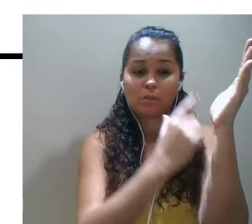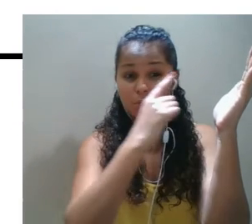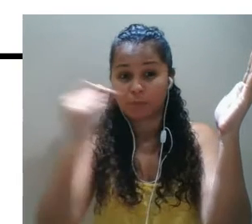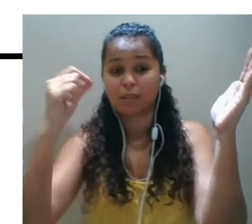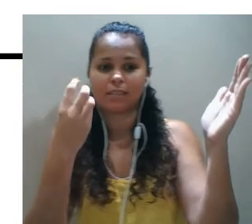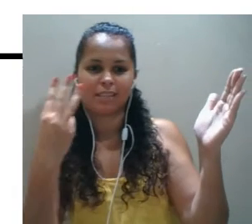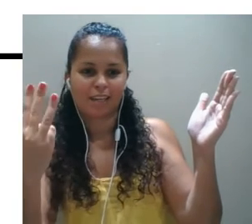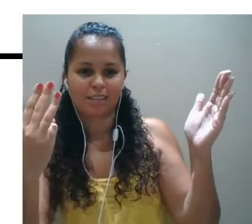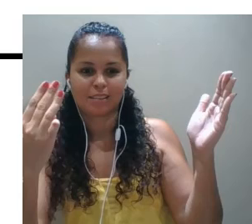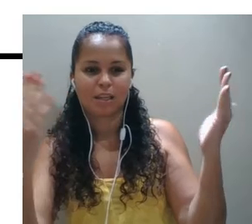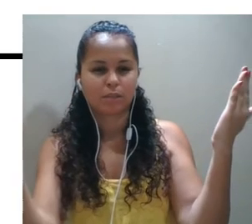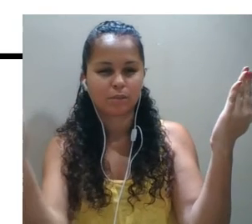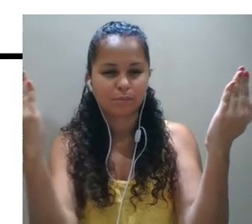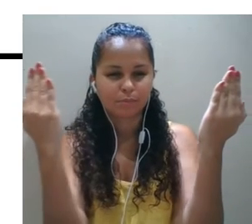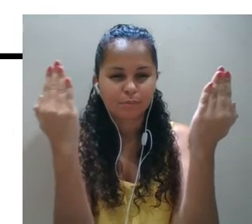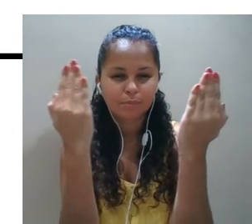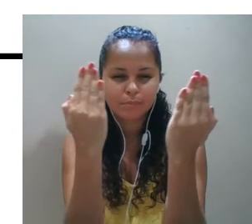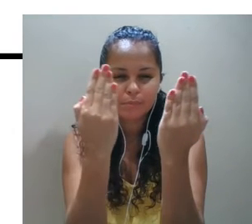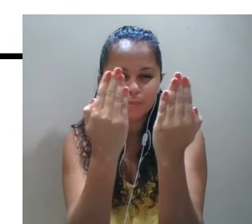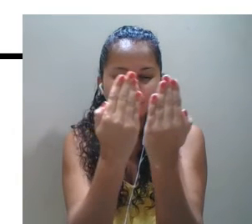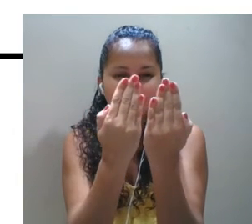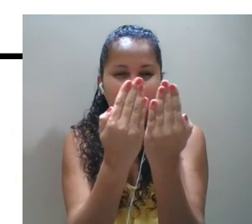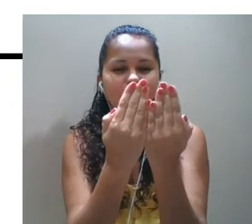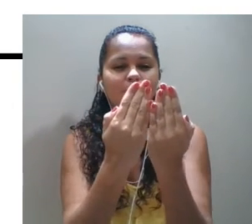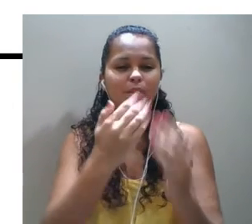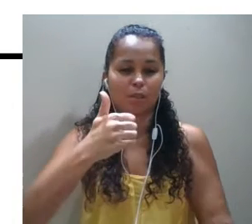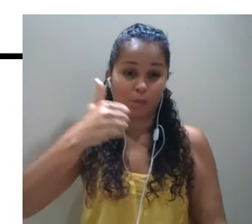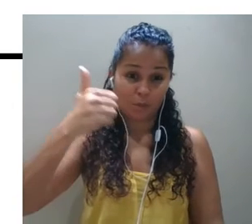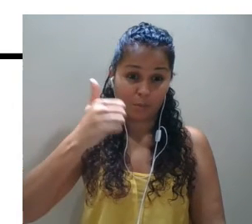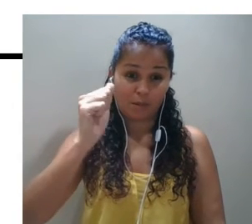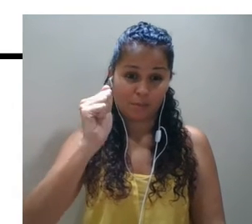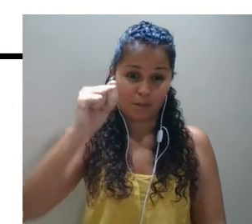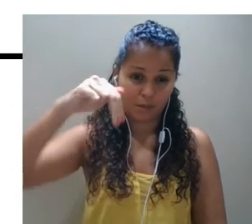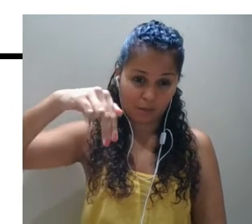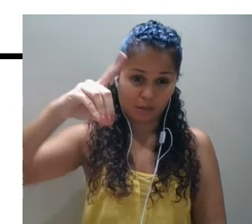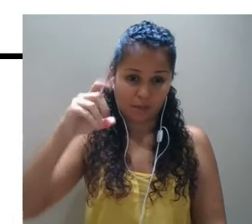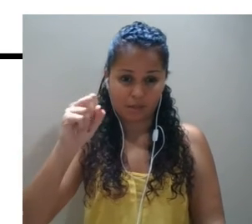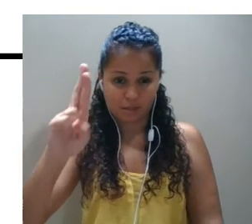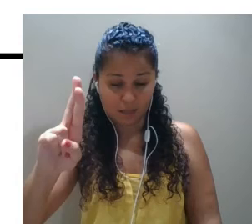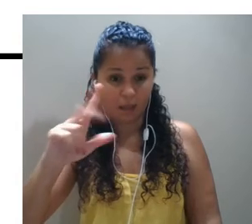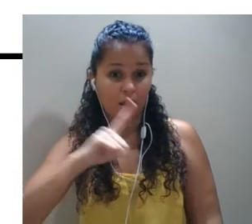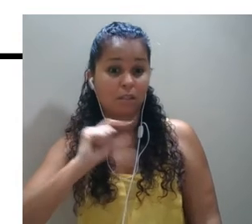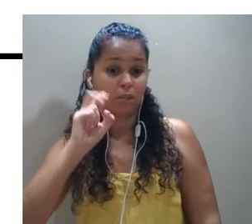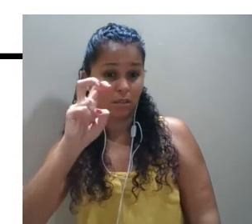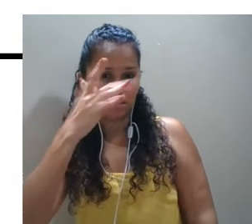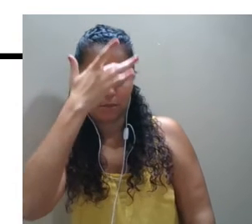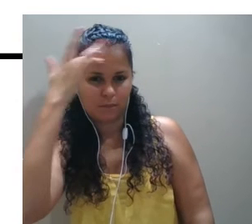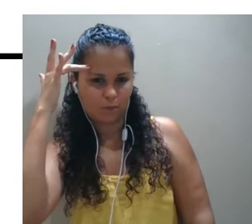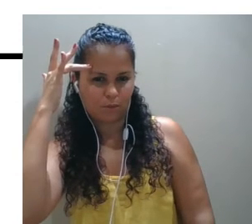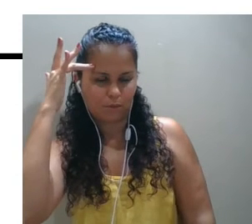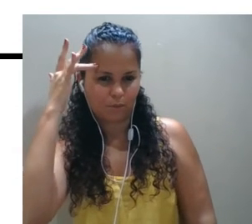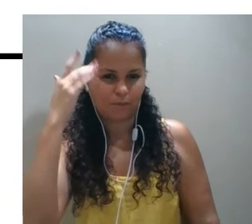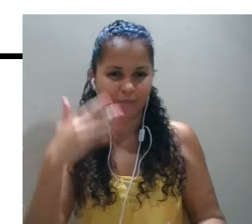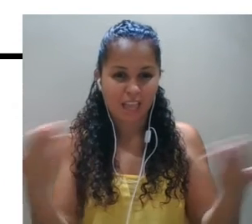vai fechar as portas no primeiro andar, rumo ao segundo, com 5 indivíduos. Tudo bem? Vamos